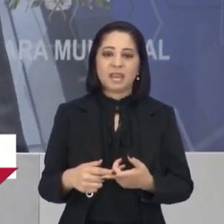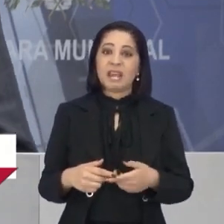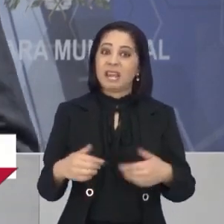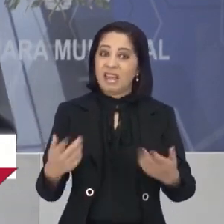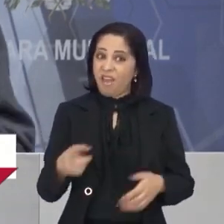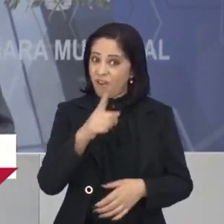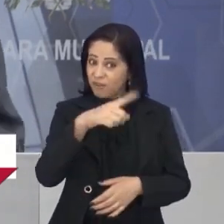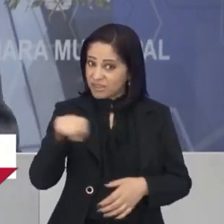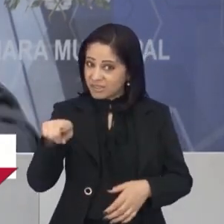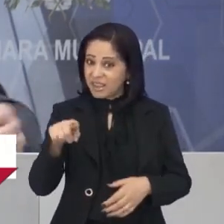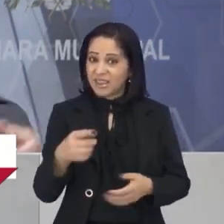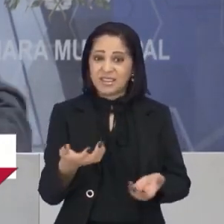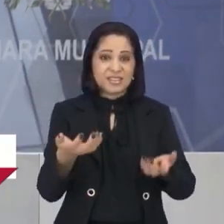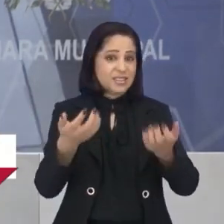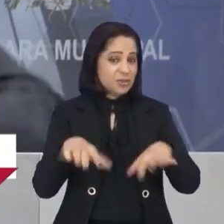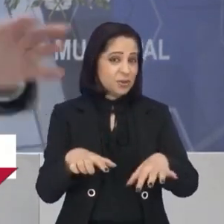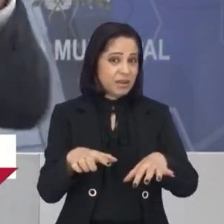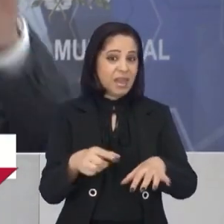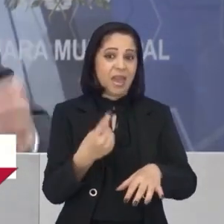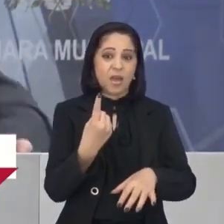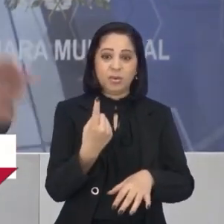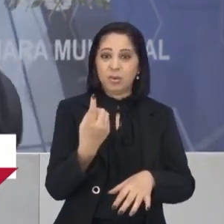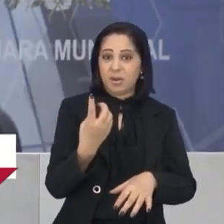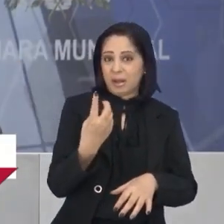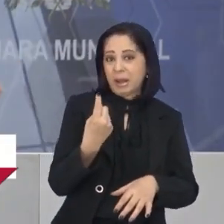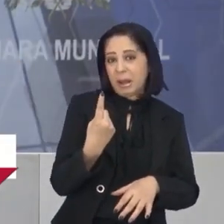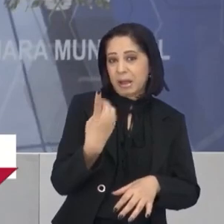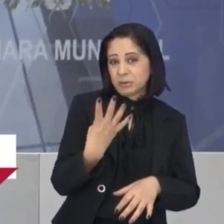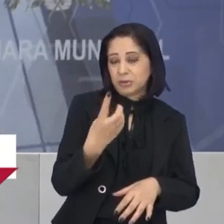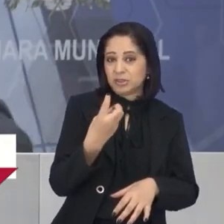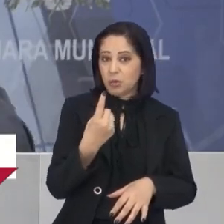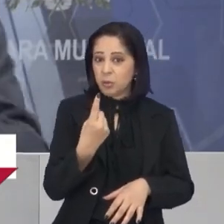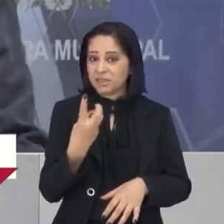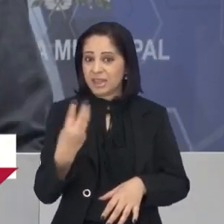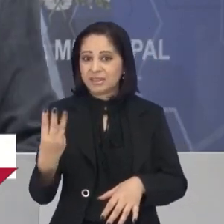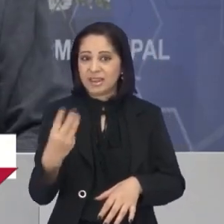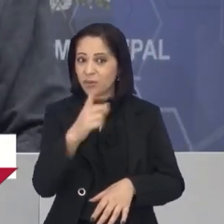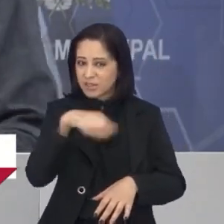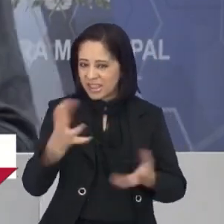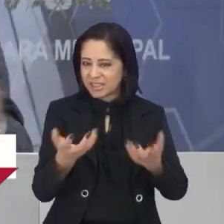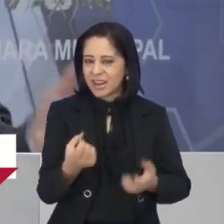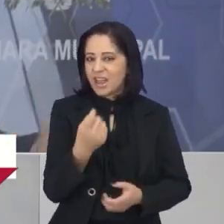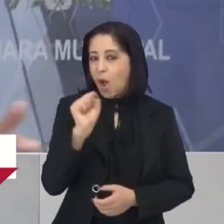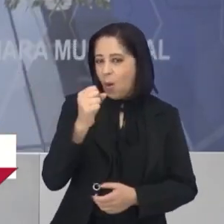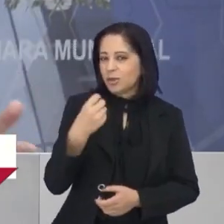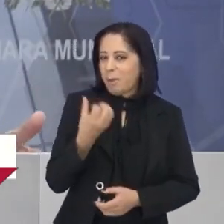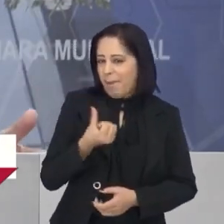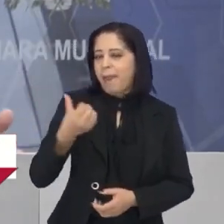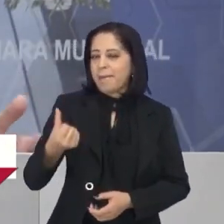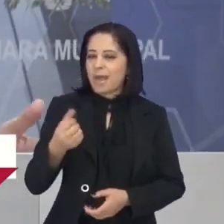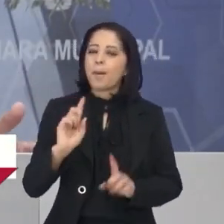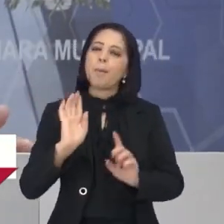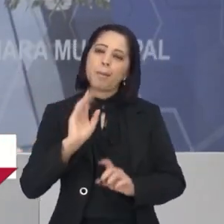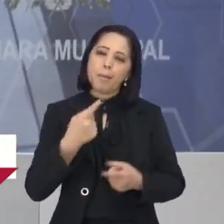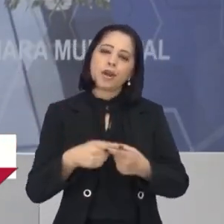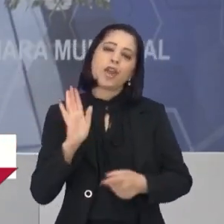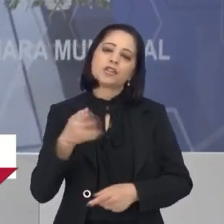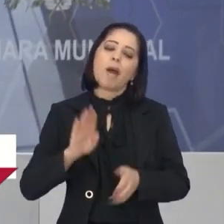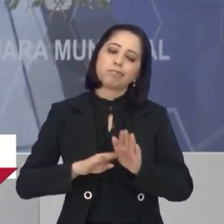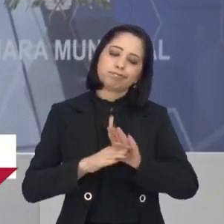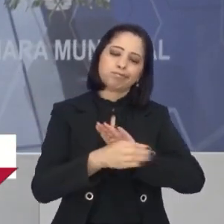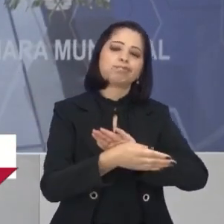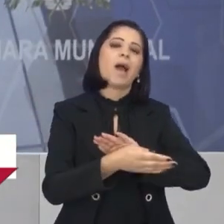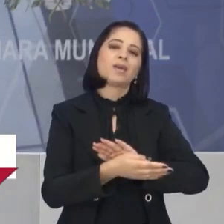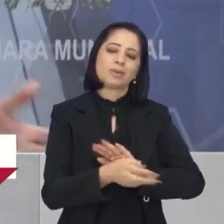vigor todo mundo queria que 8666 Ah prorroga mais uma vez 8666 Porque a gente já estava acostumado com ela né